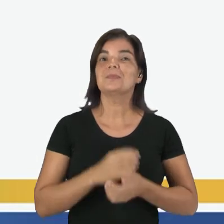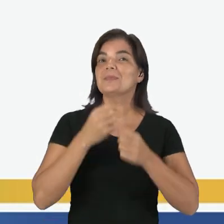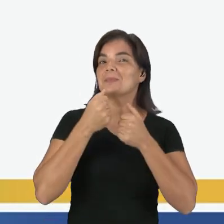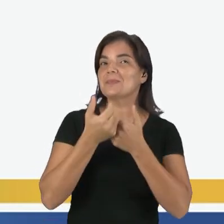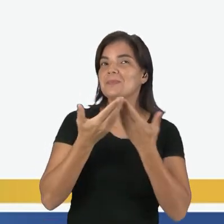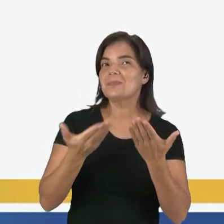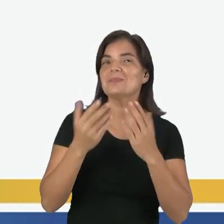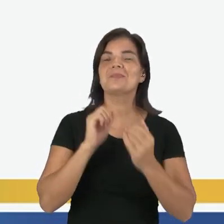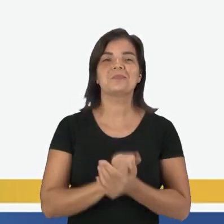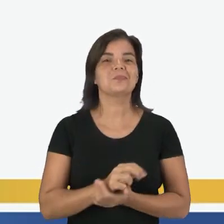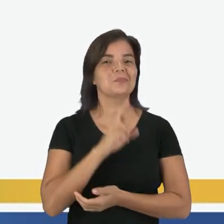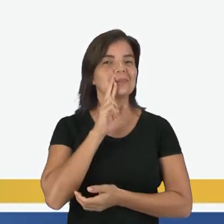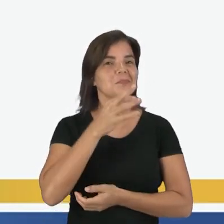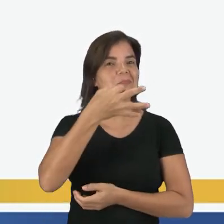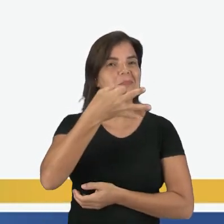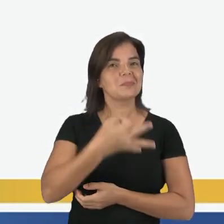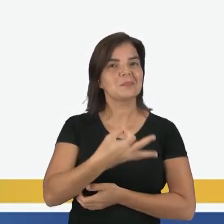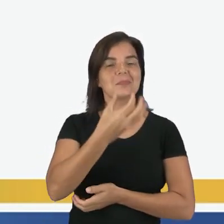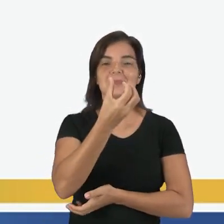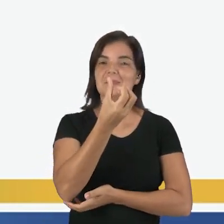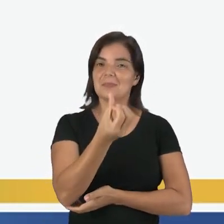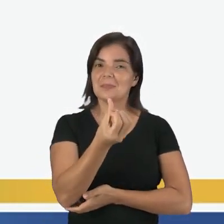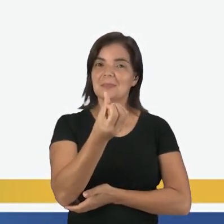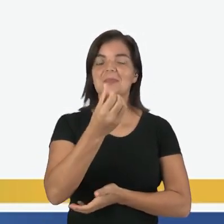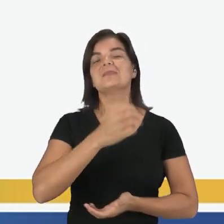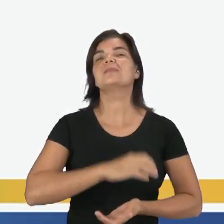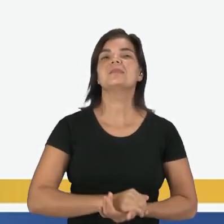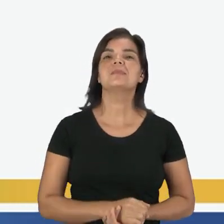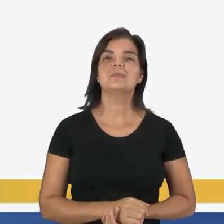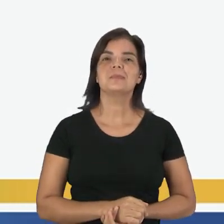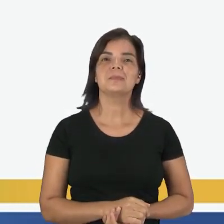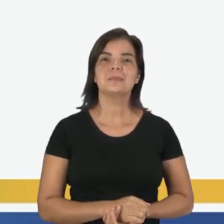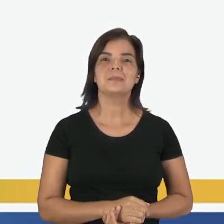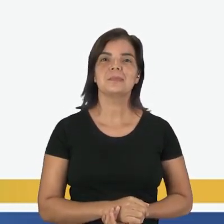Muito bem, a resposta correta é 6.